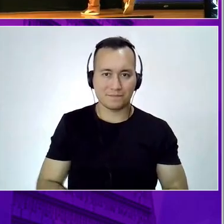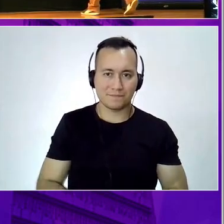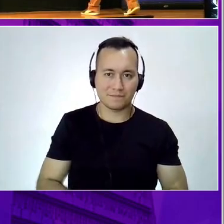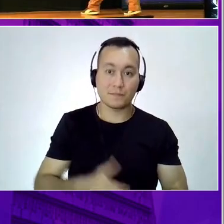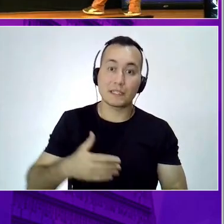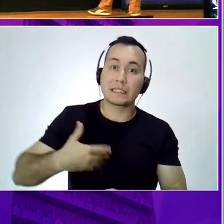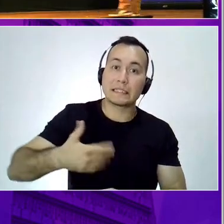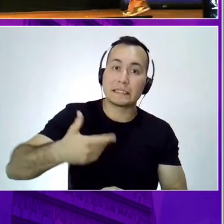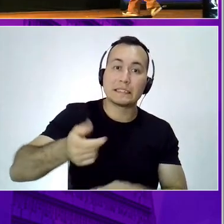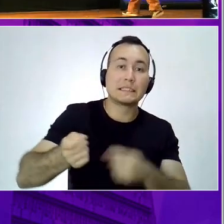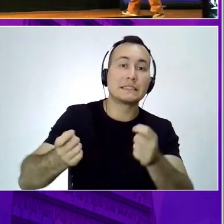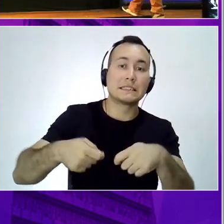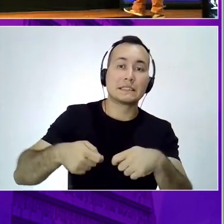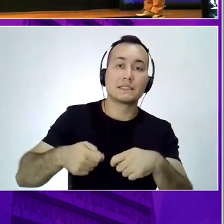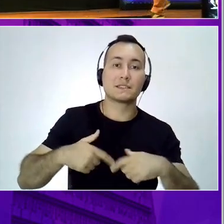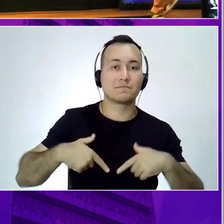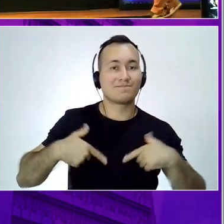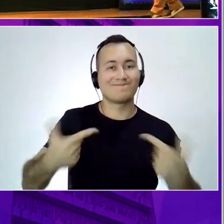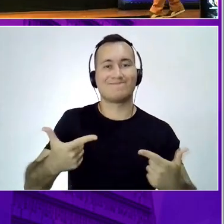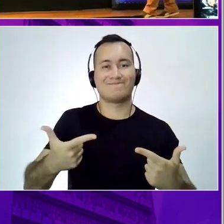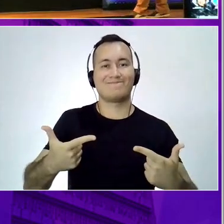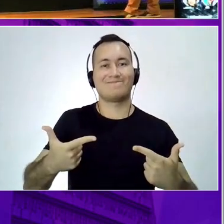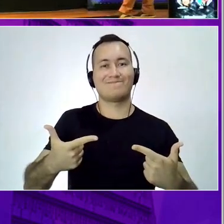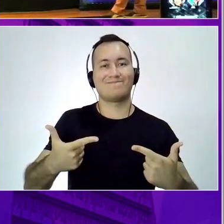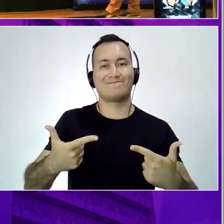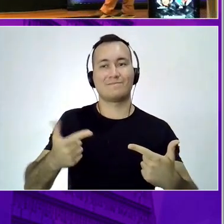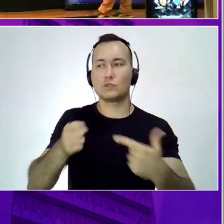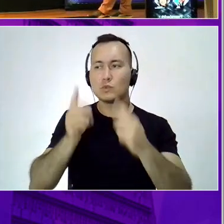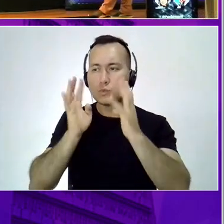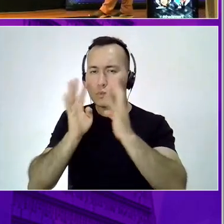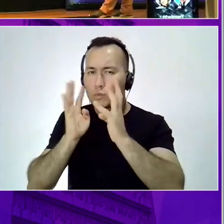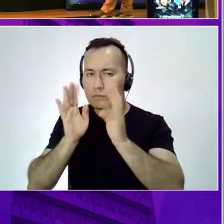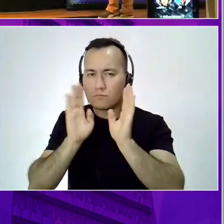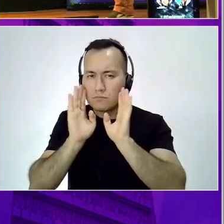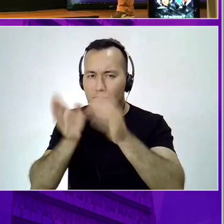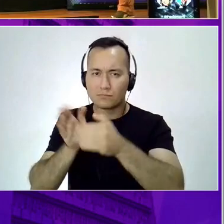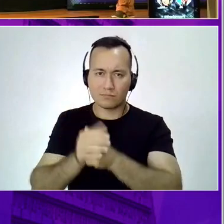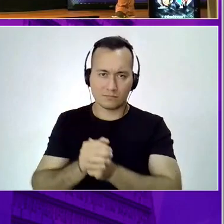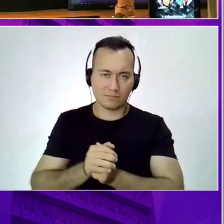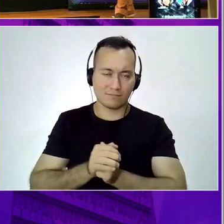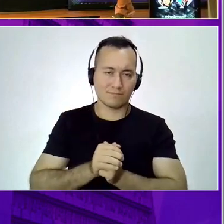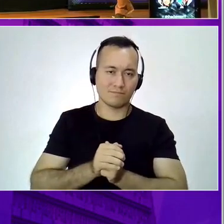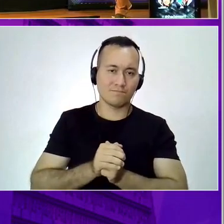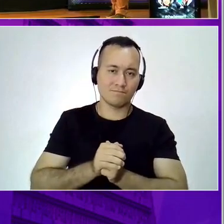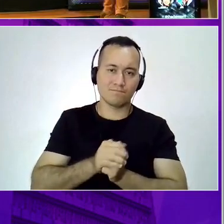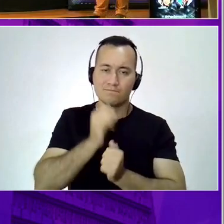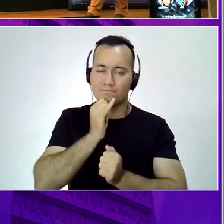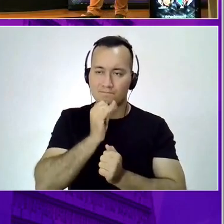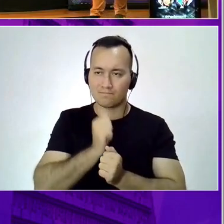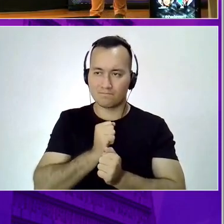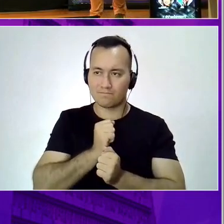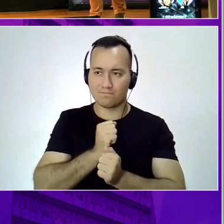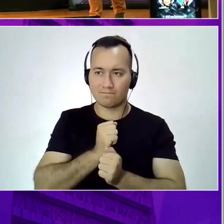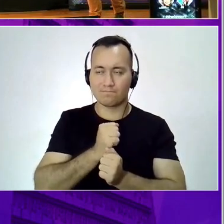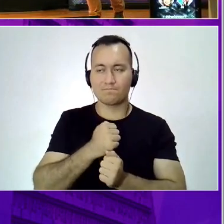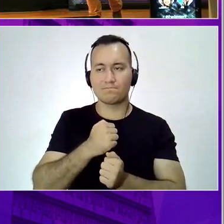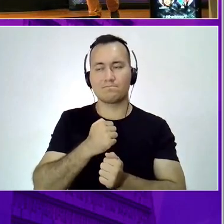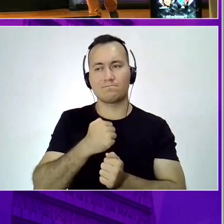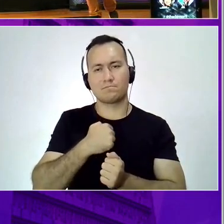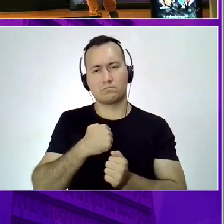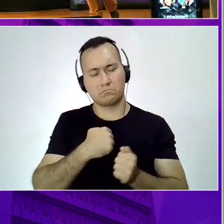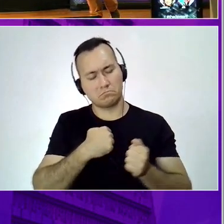ações e quais são, né, o que eu considero de sucesso, né, quais são os critérios que eu defino que a mudança deu